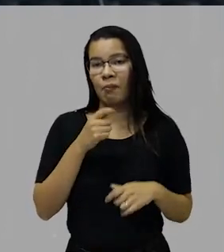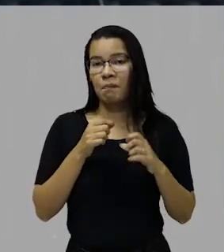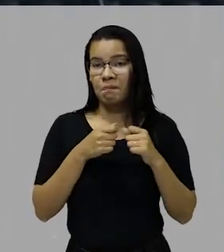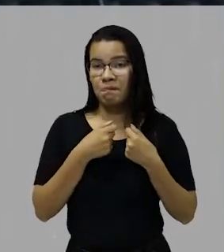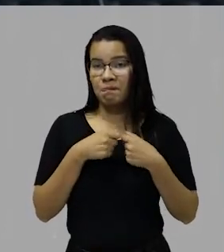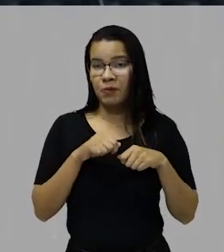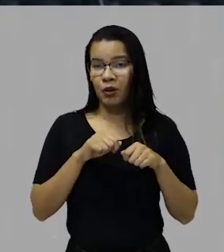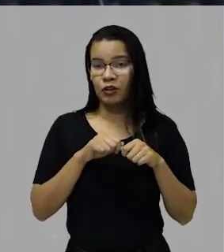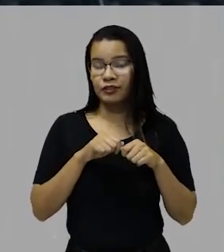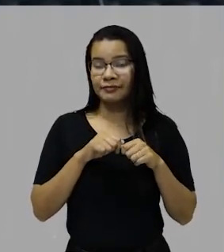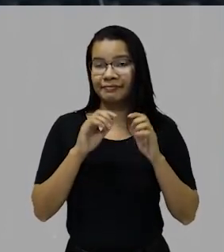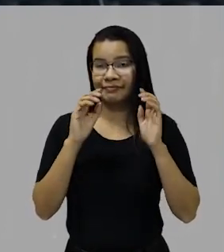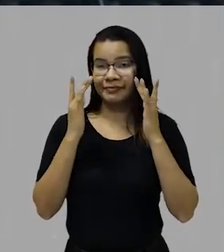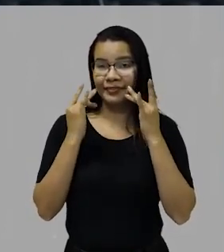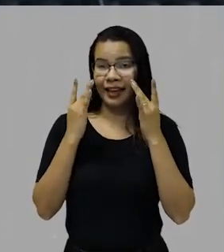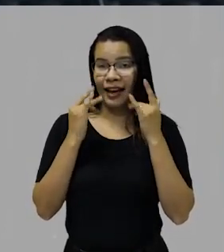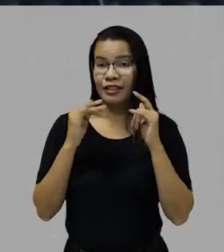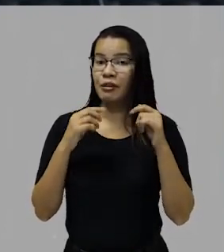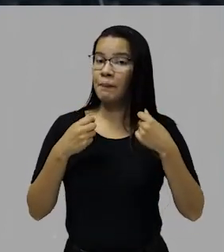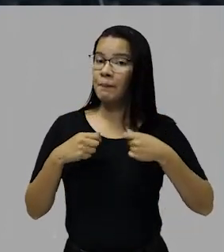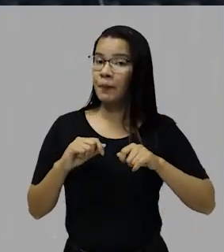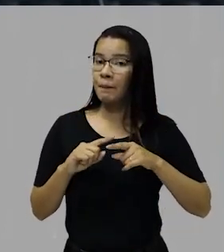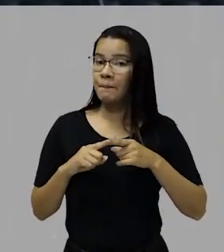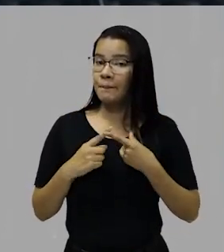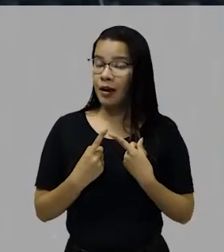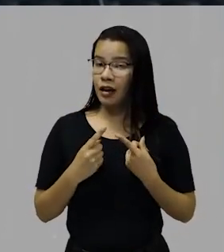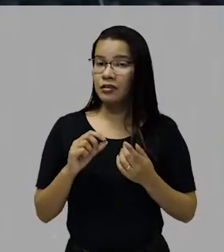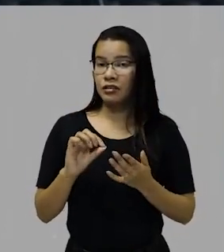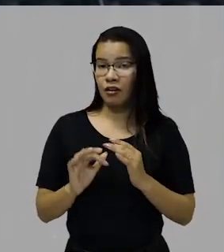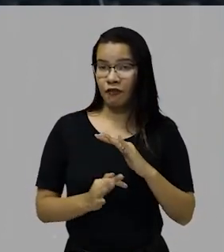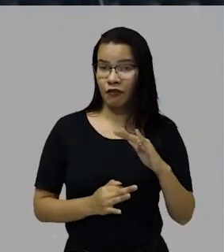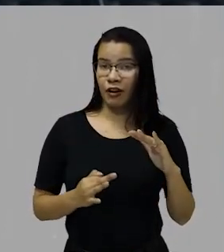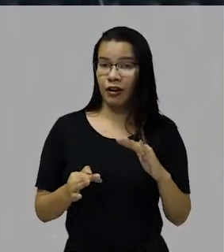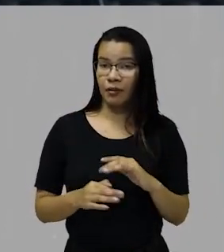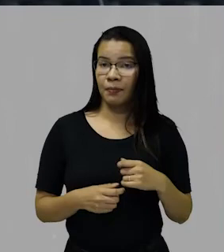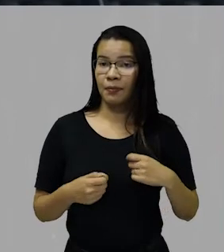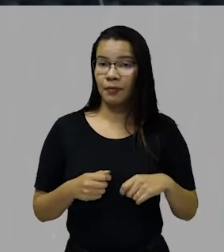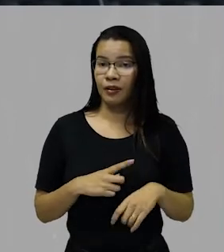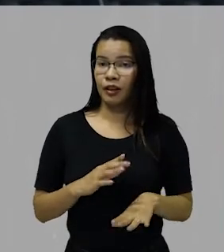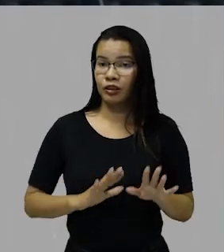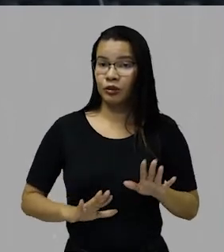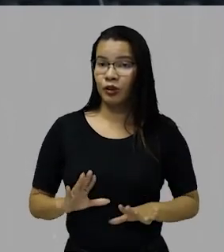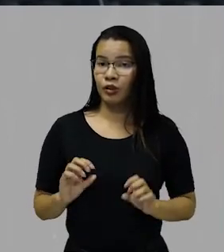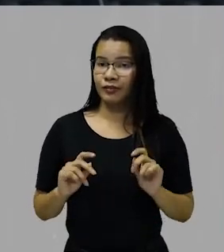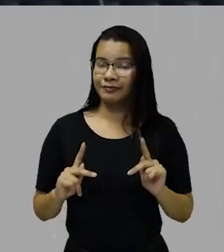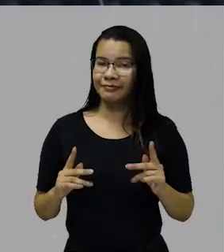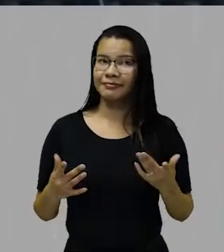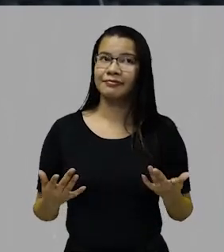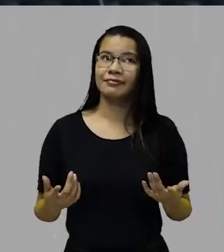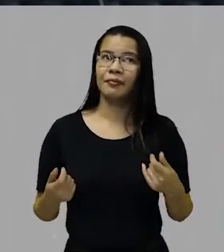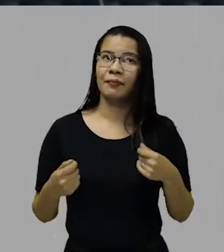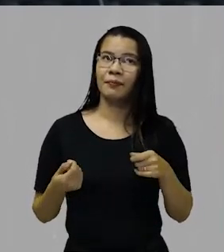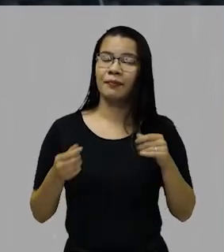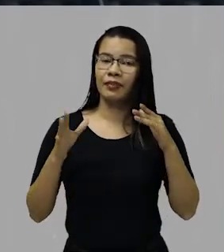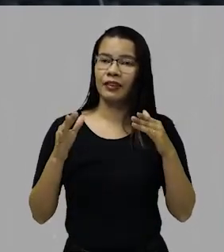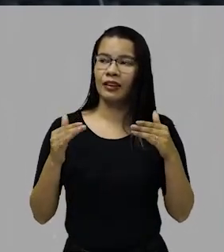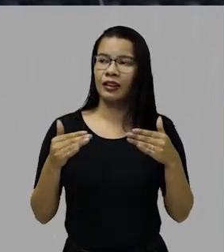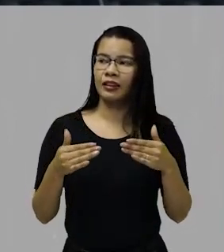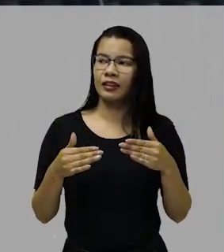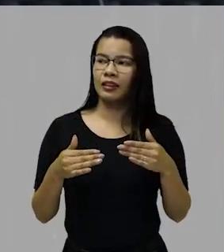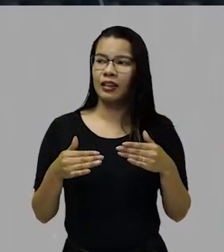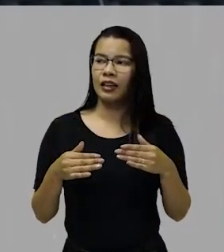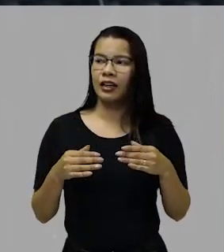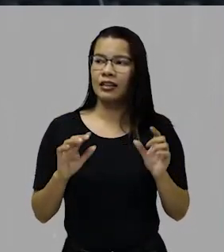arte pode, mas na hora da formalidade, temos que tomar mais cuidado, certo? Temos que nos ater